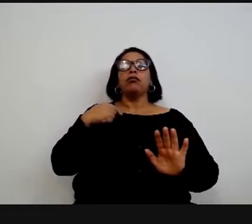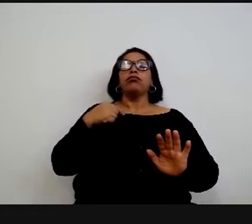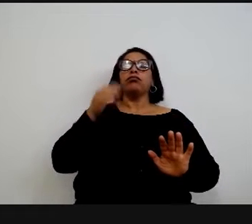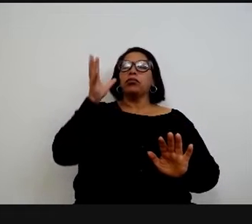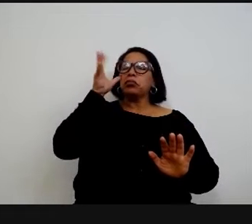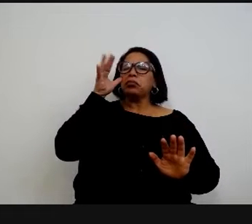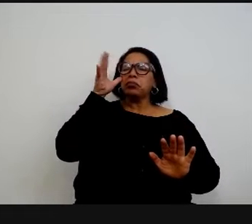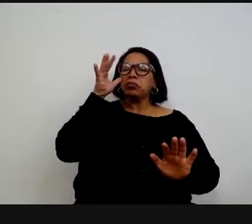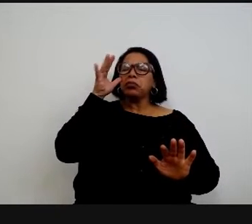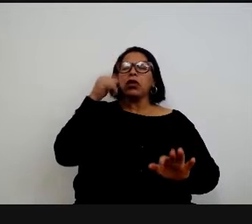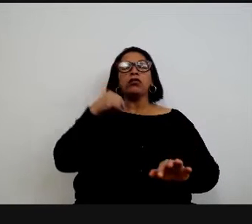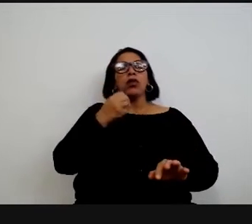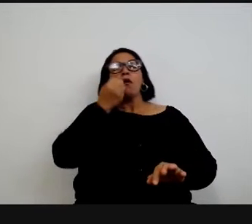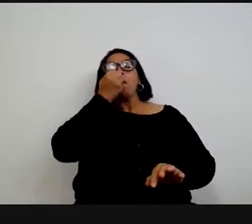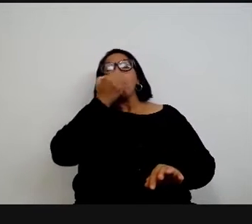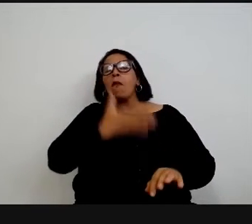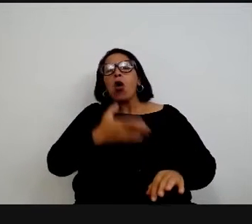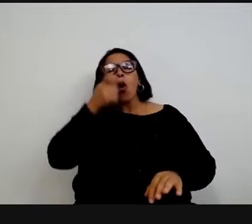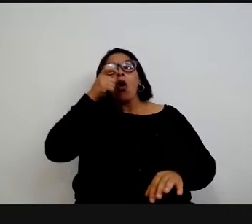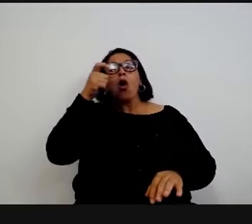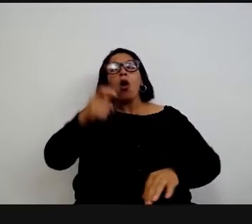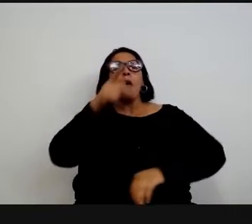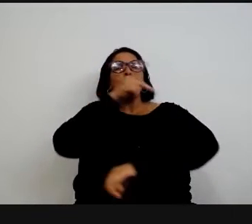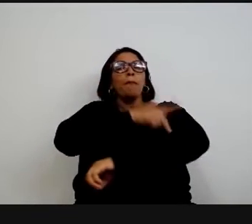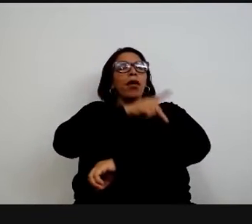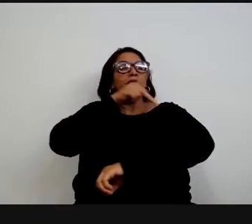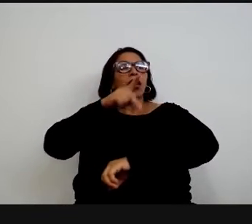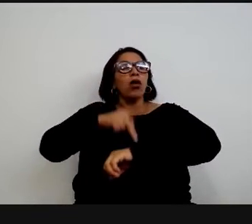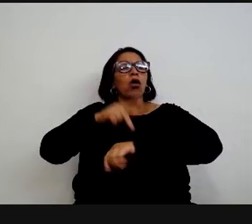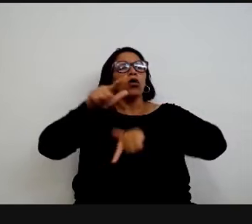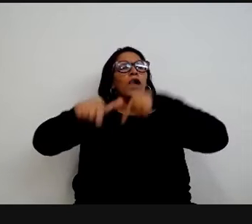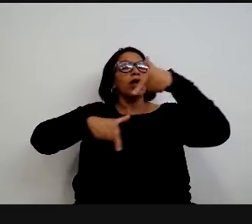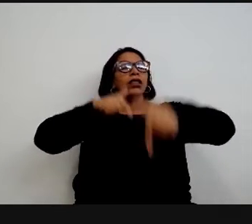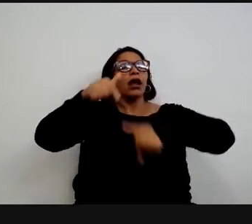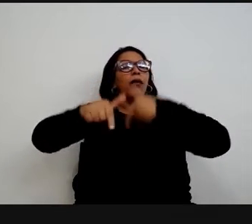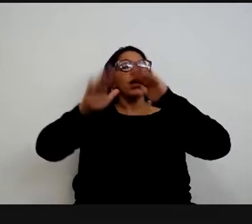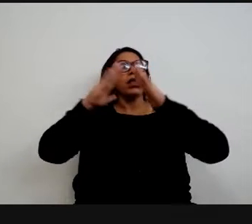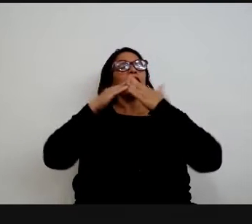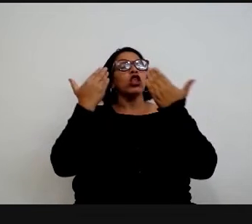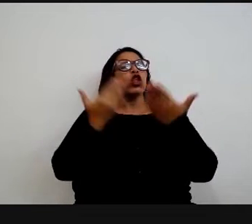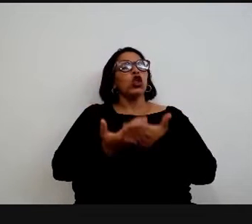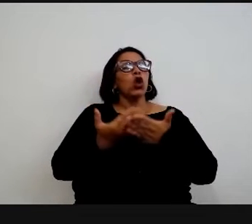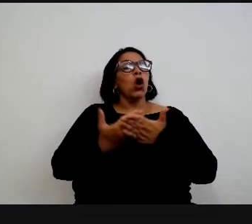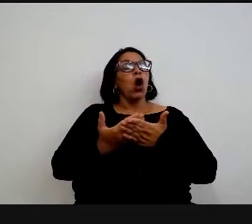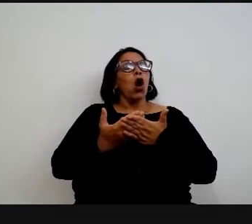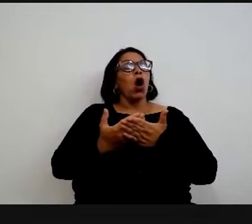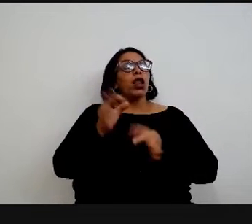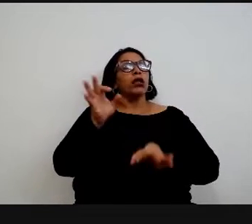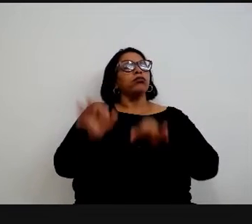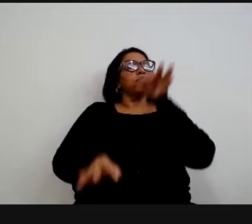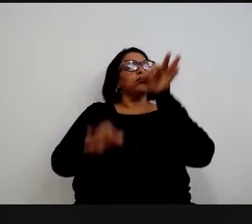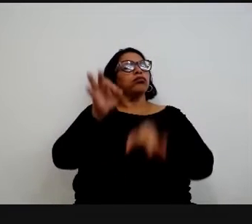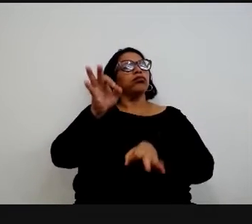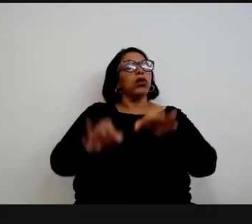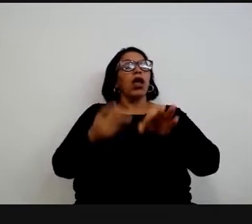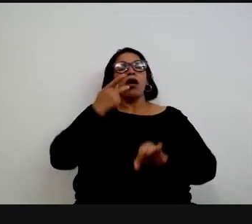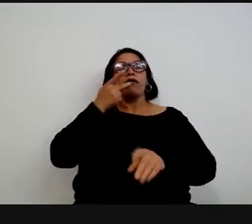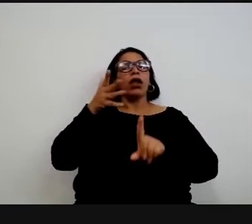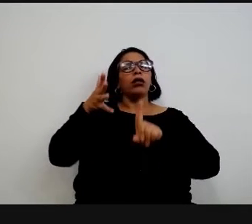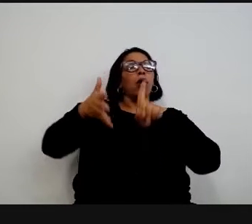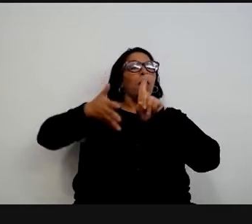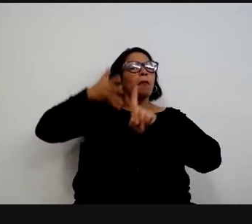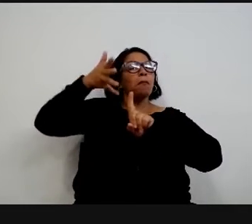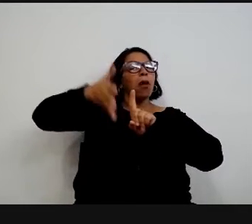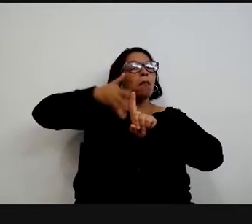muito interessante a palestra, que foi um pedagogo que trabalha na Escola Nacional da Magistratura. E ele falando assim